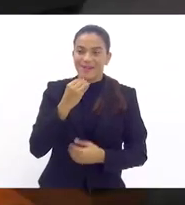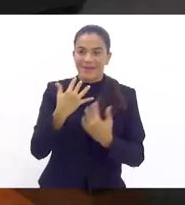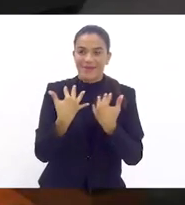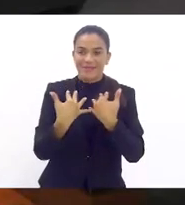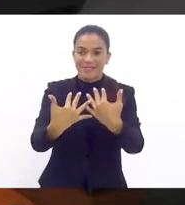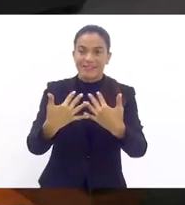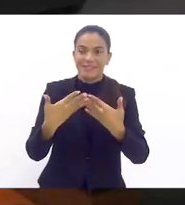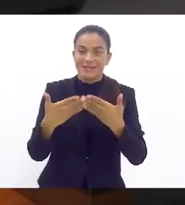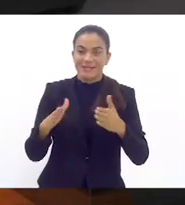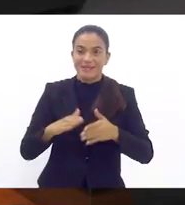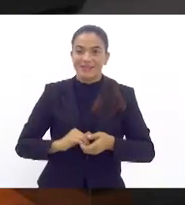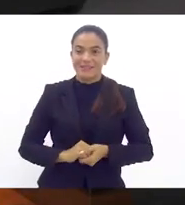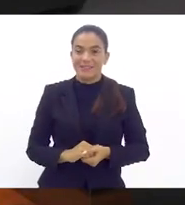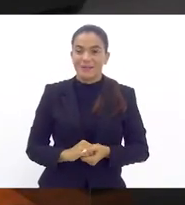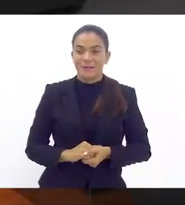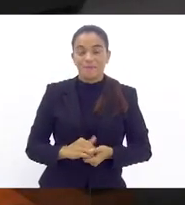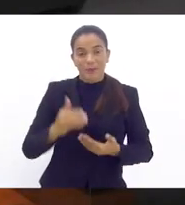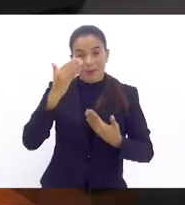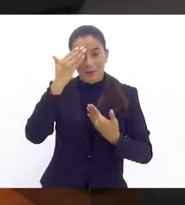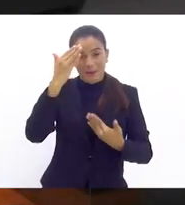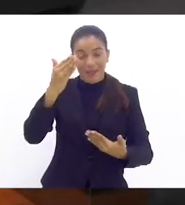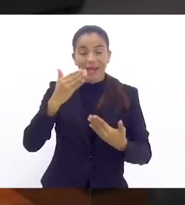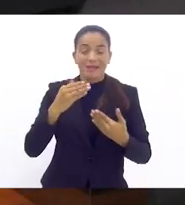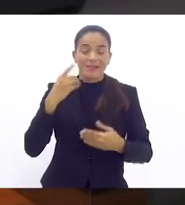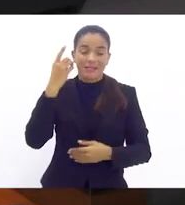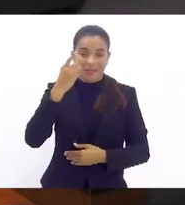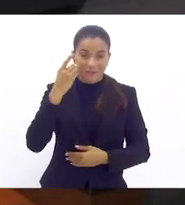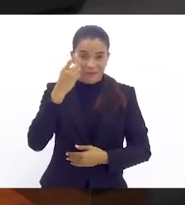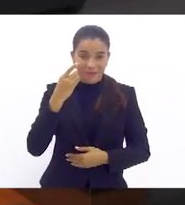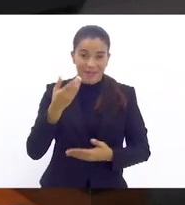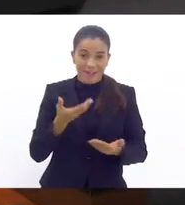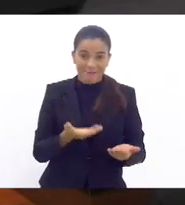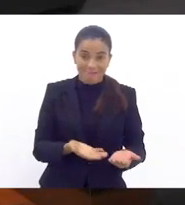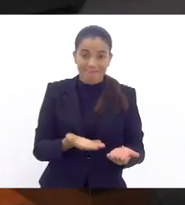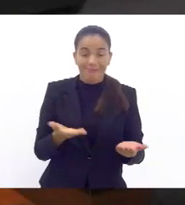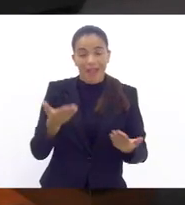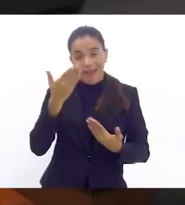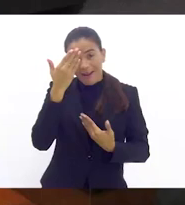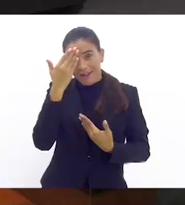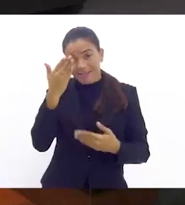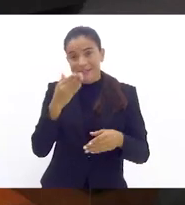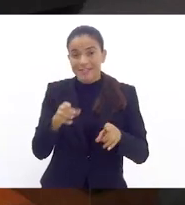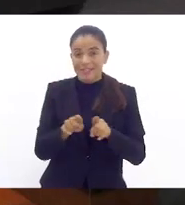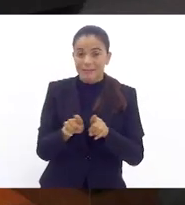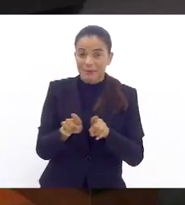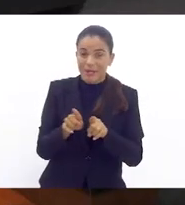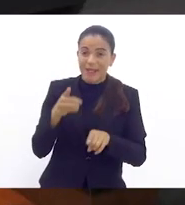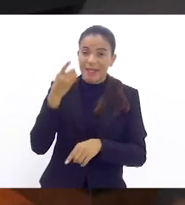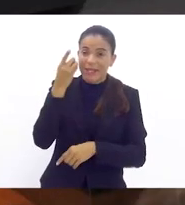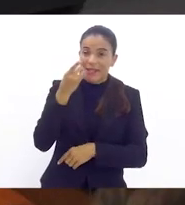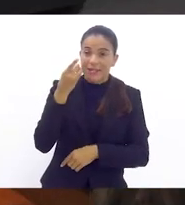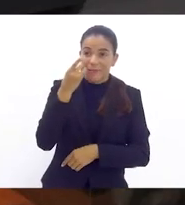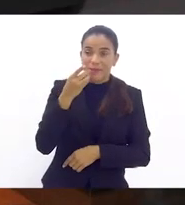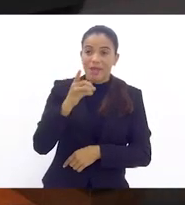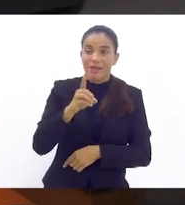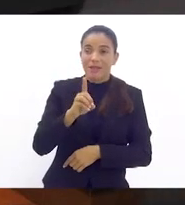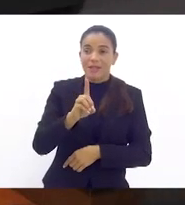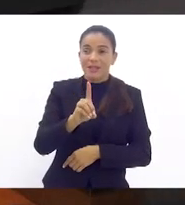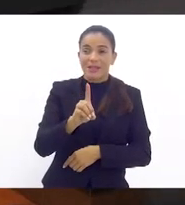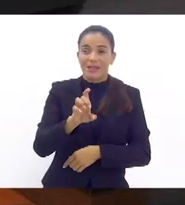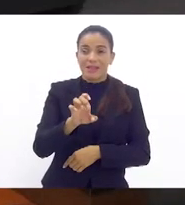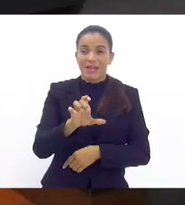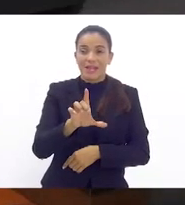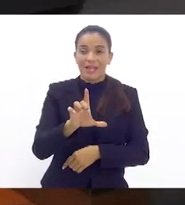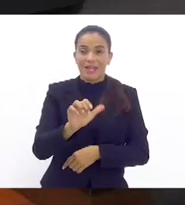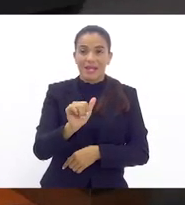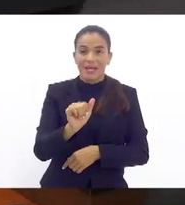pública. Obrigado, deputada Marta Rocha. Queria agradecer a presença do deputado Guilherme Delaroli,